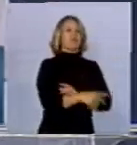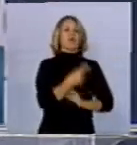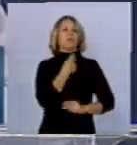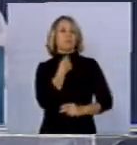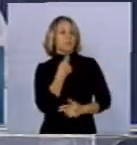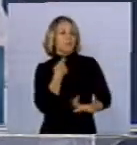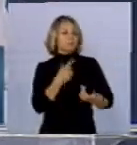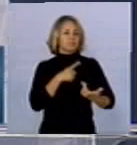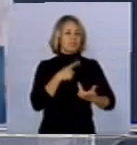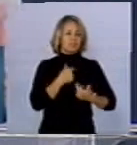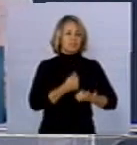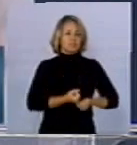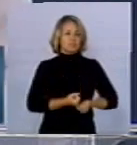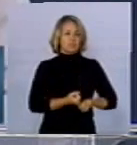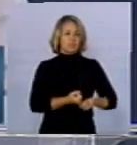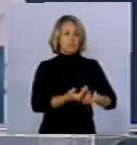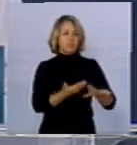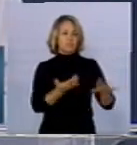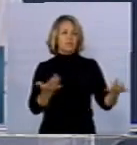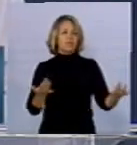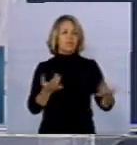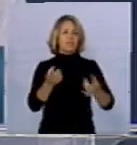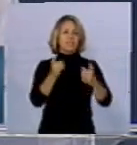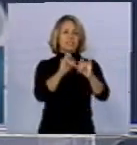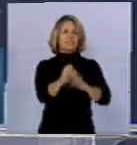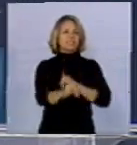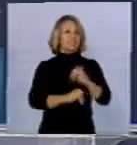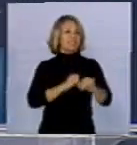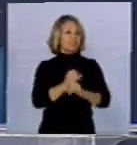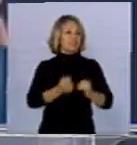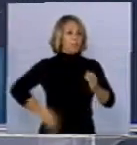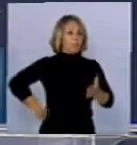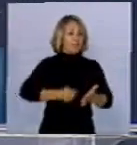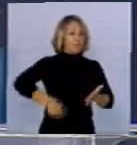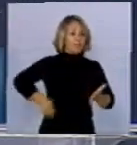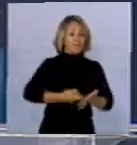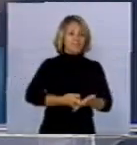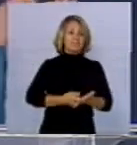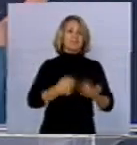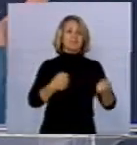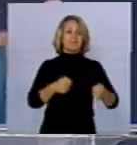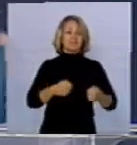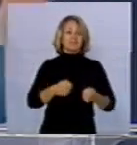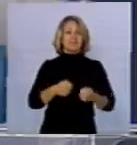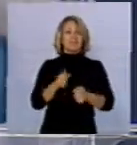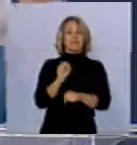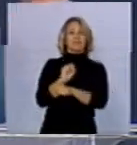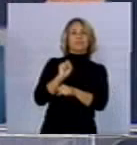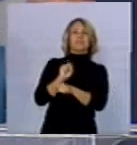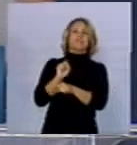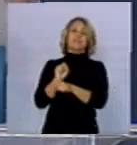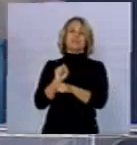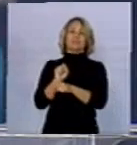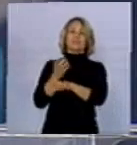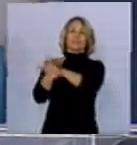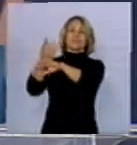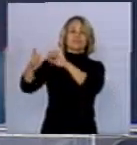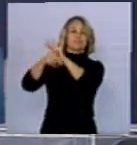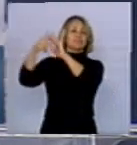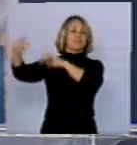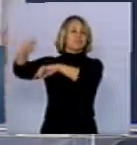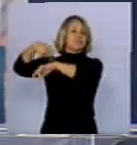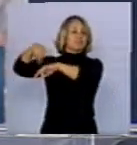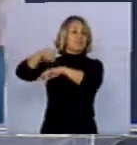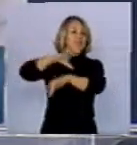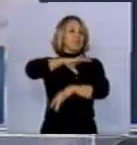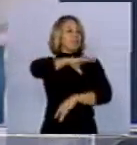uma banda larga com bilhões de reais e ficar dependendo do conteúdo do Canadá ou da